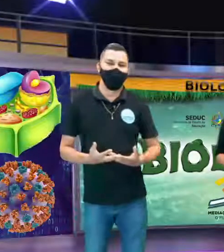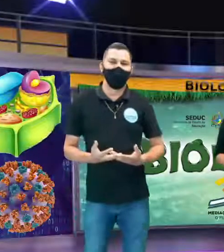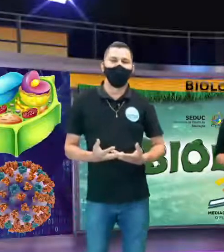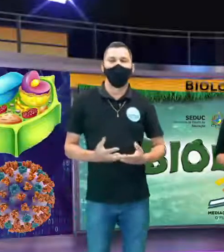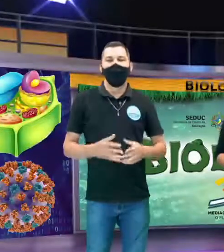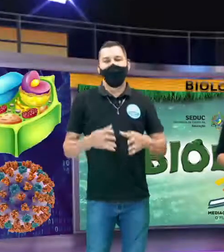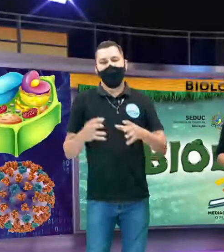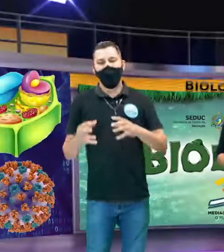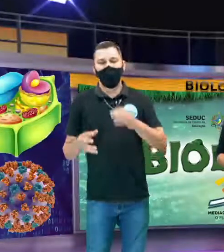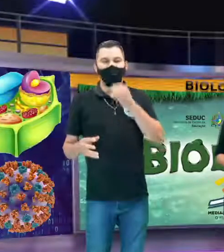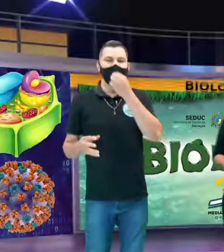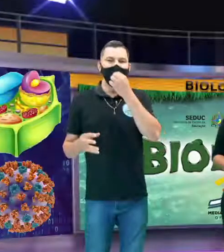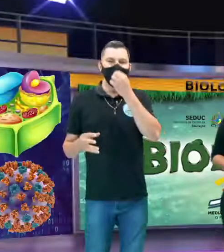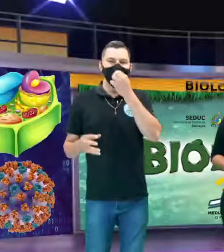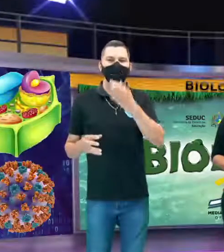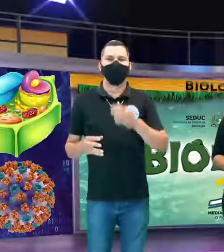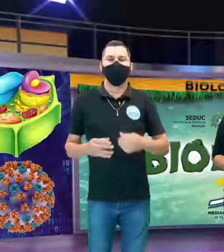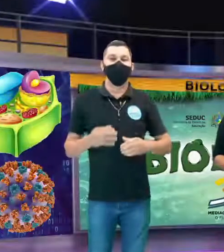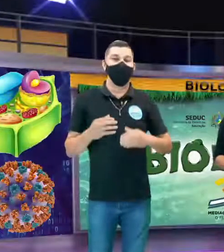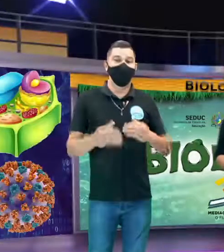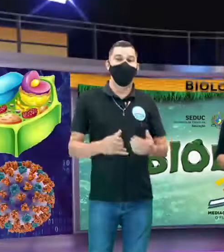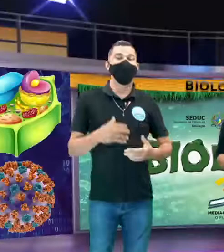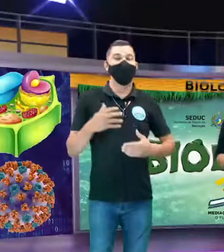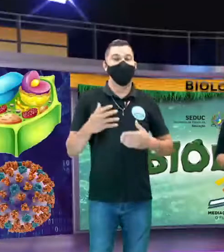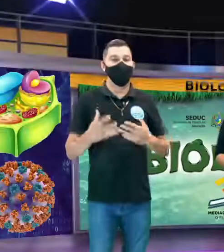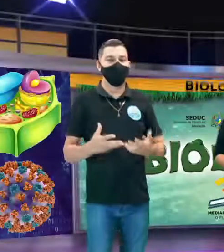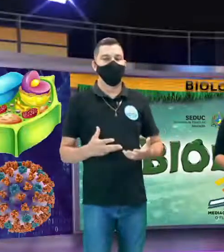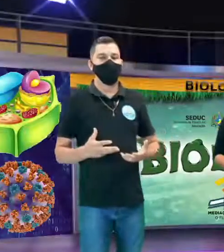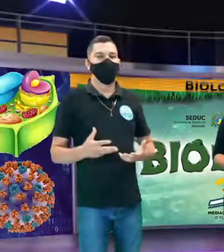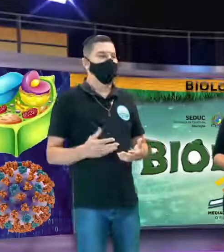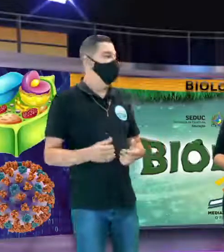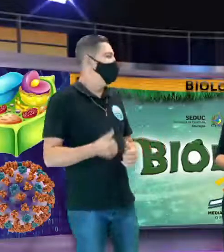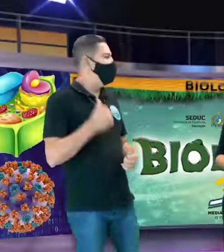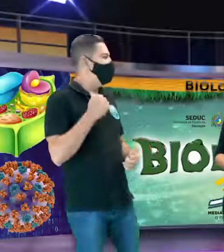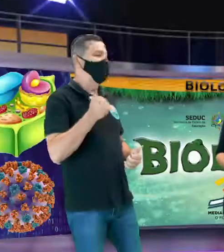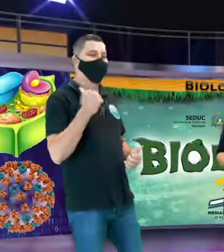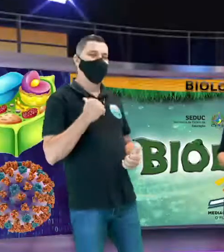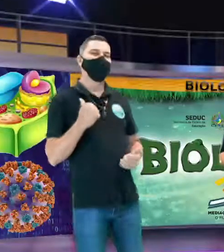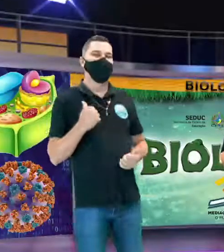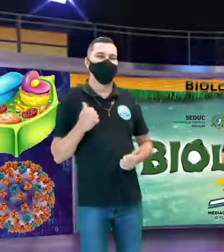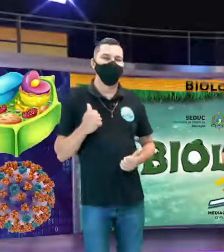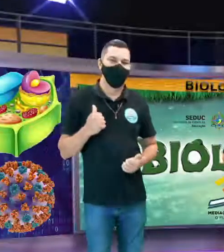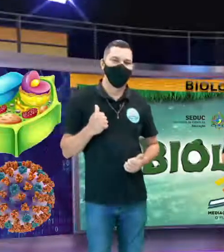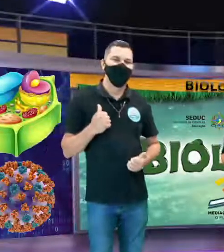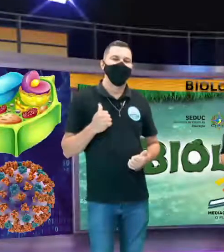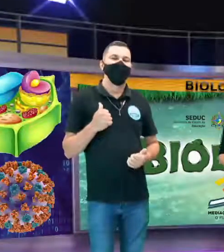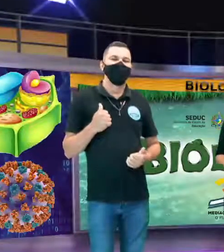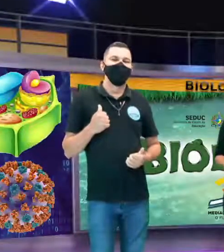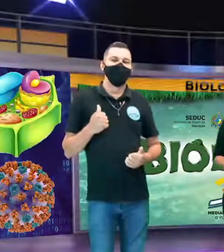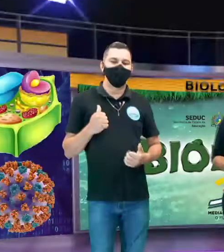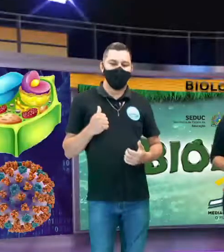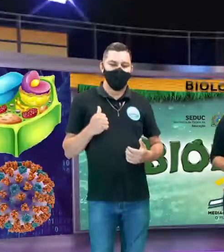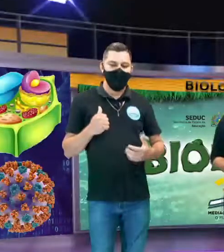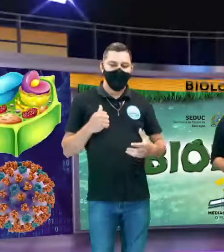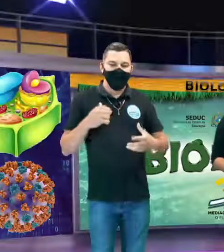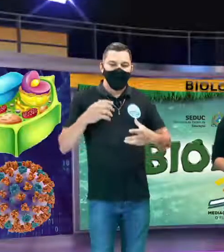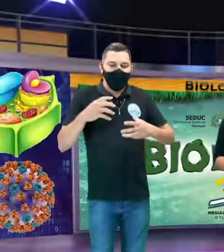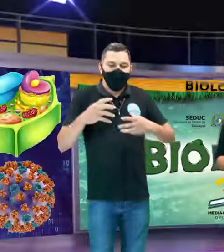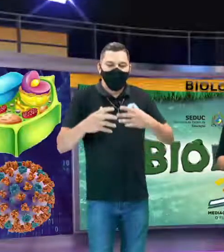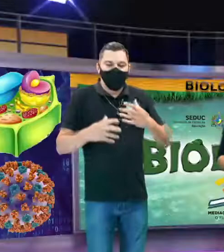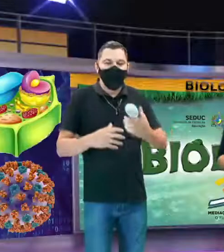origem da vida. É isso que, de fato, agora de uma maneira mais aprofundada do que lá no ensino fundamental, vocês vão